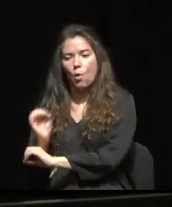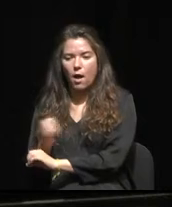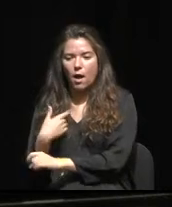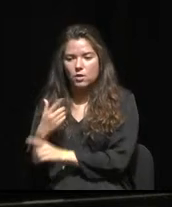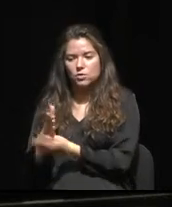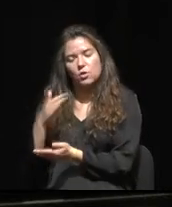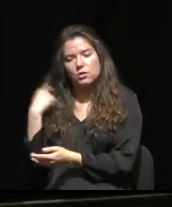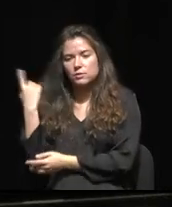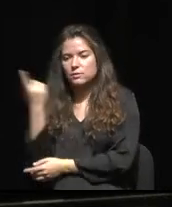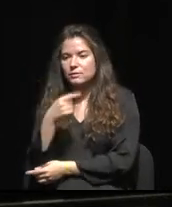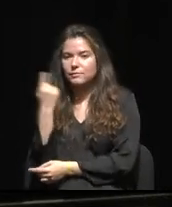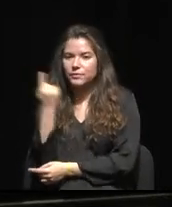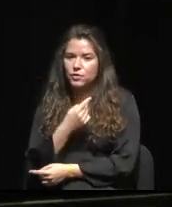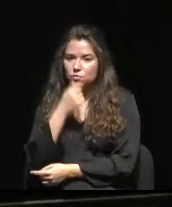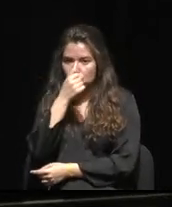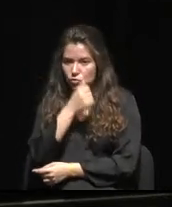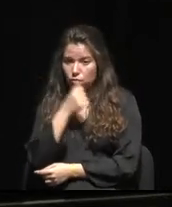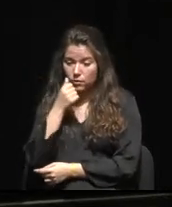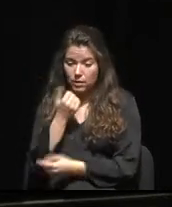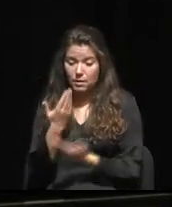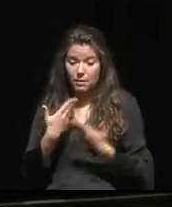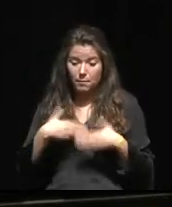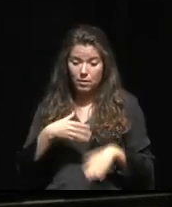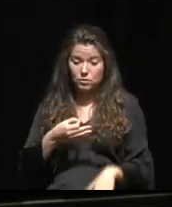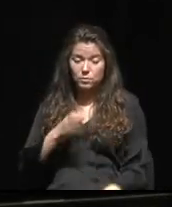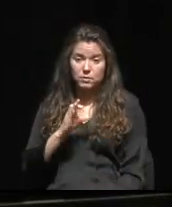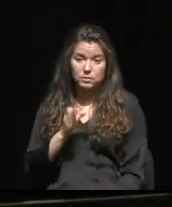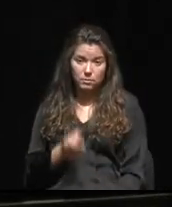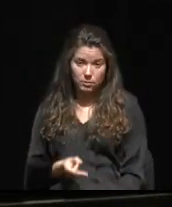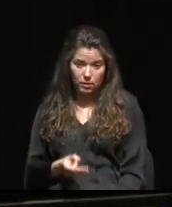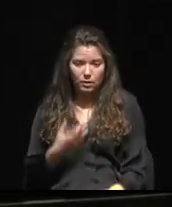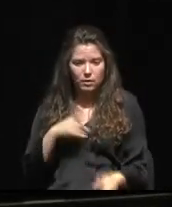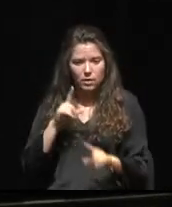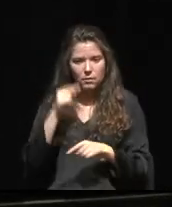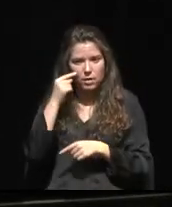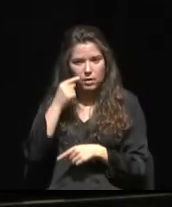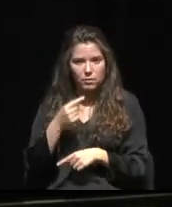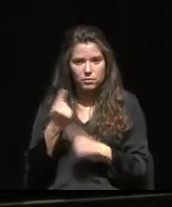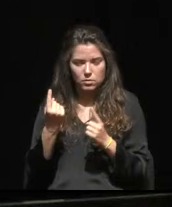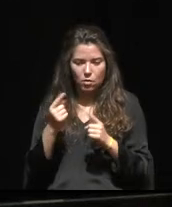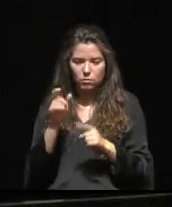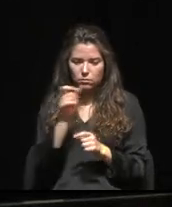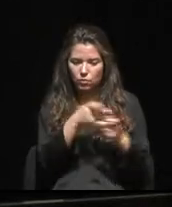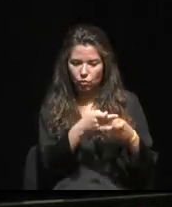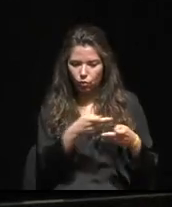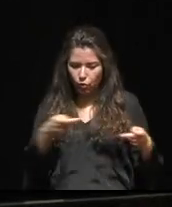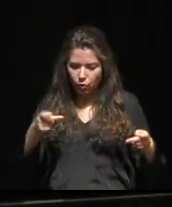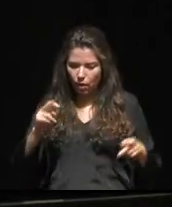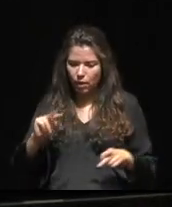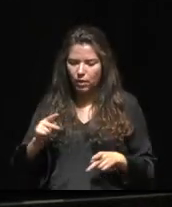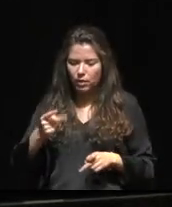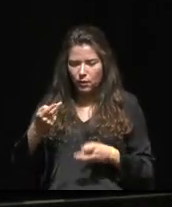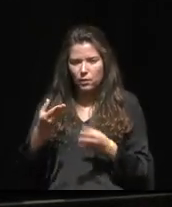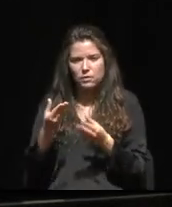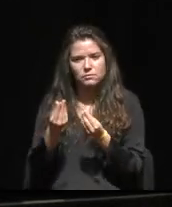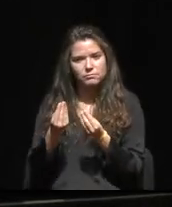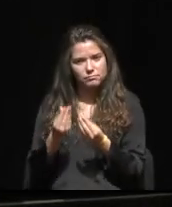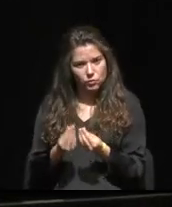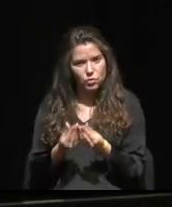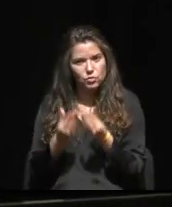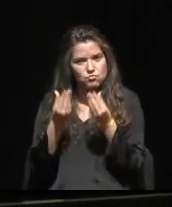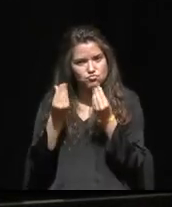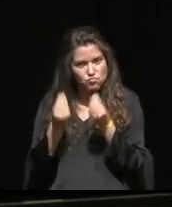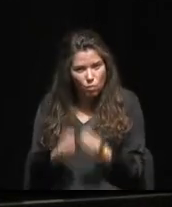sofrer mas mais do que isso o PCP até na apresentação aqui utilizou duas expressões muito